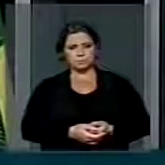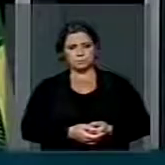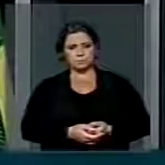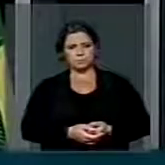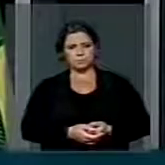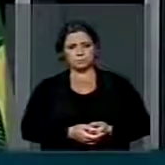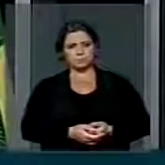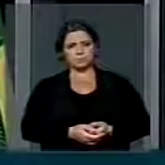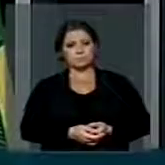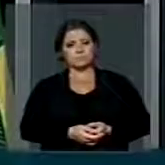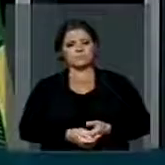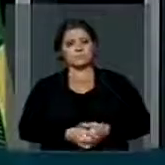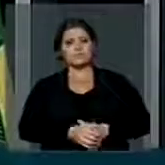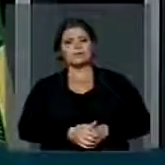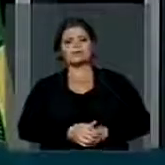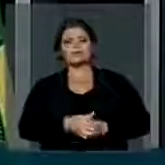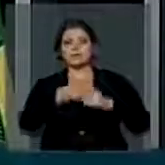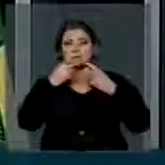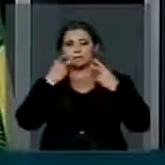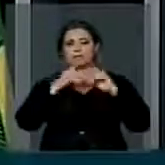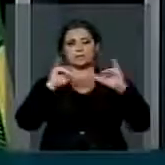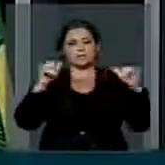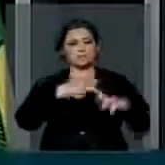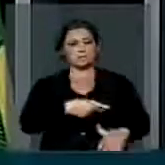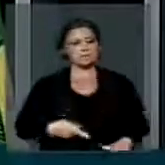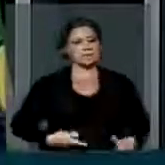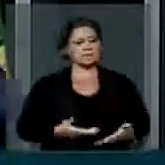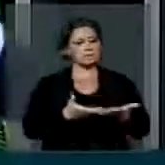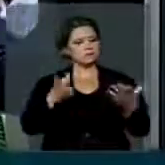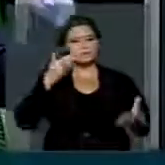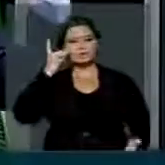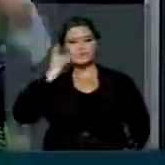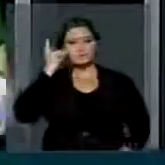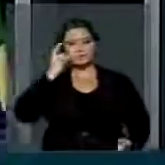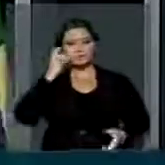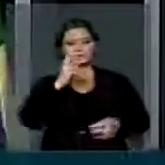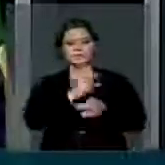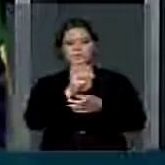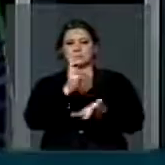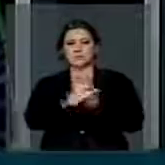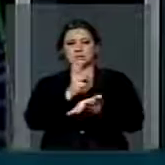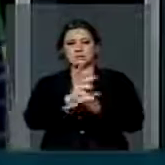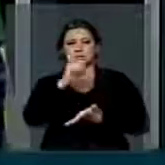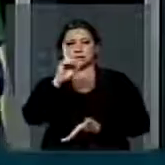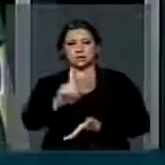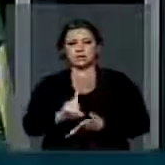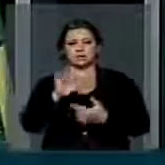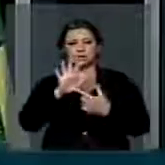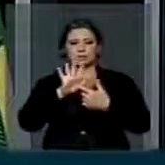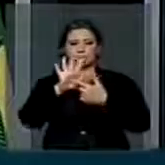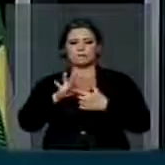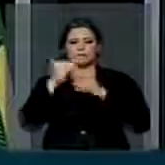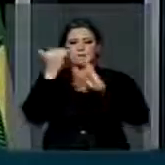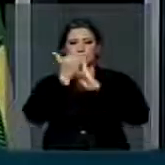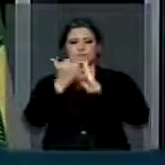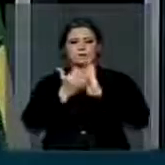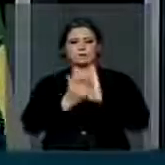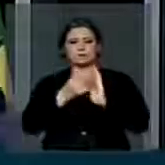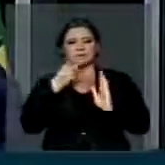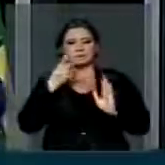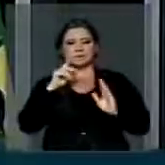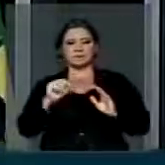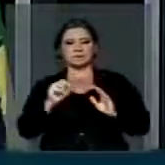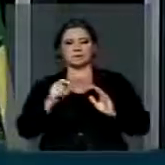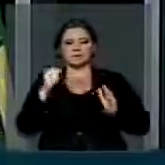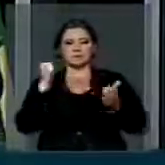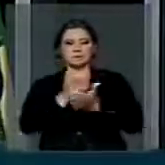Falo isso, presidente, e senhoras e senhores parlamentares, porque o mesmo diretor que agora apresentou, ele disse que